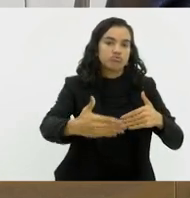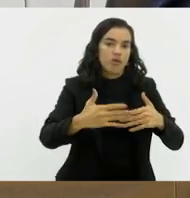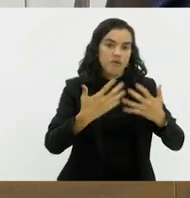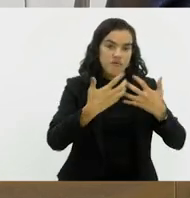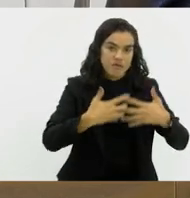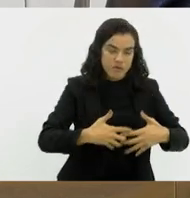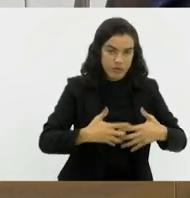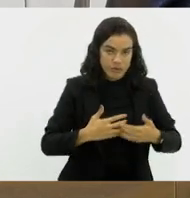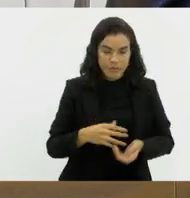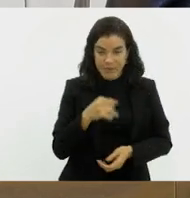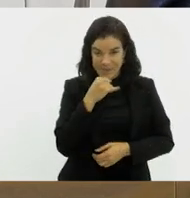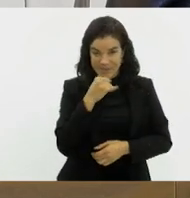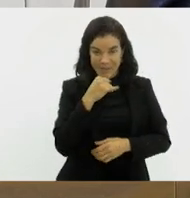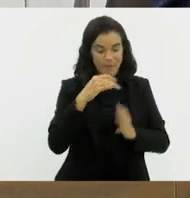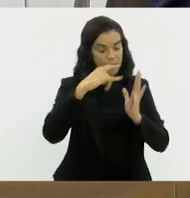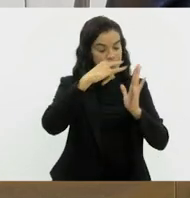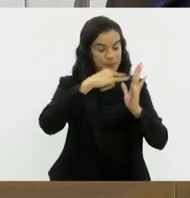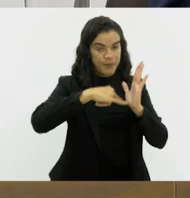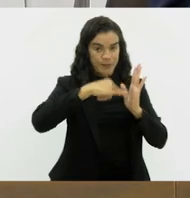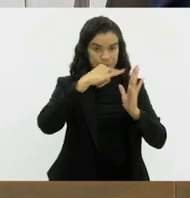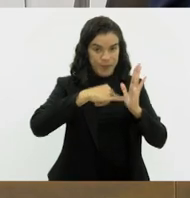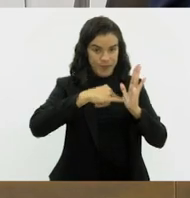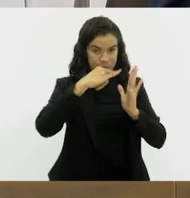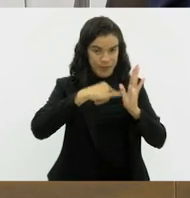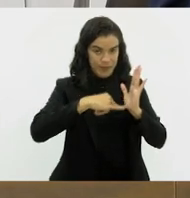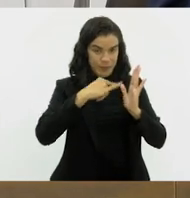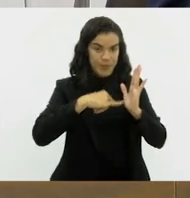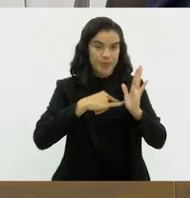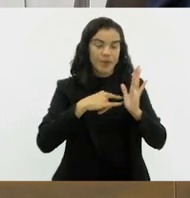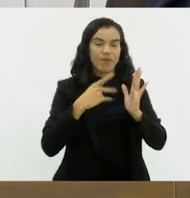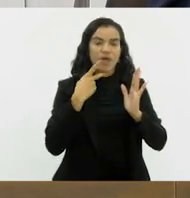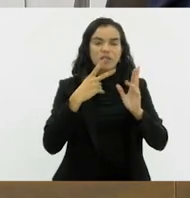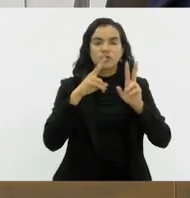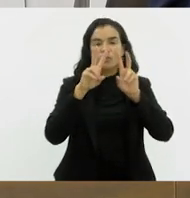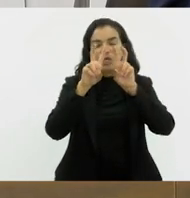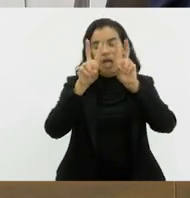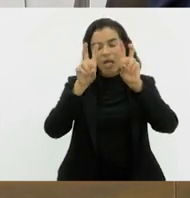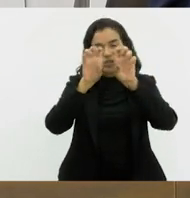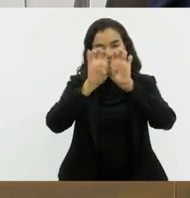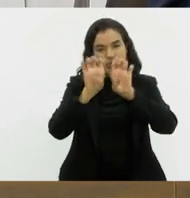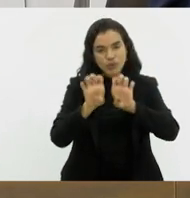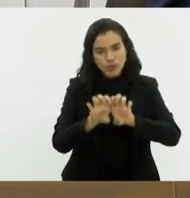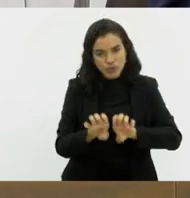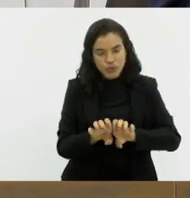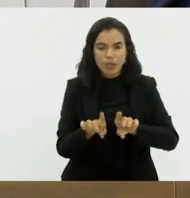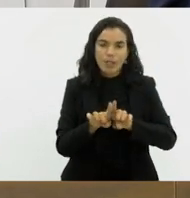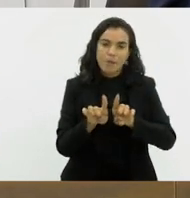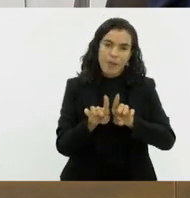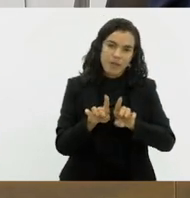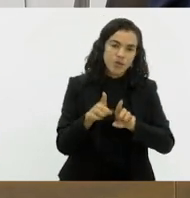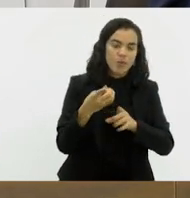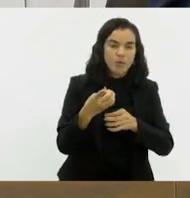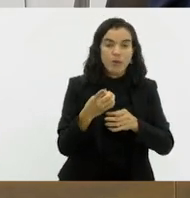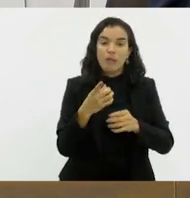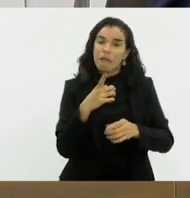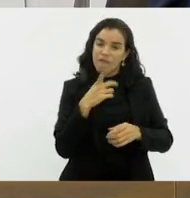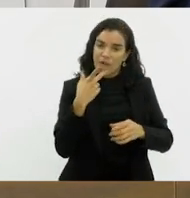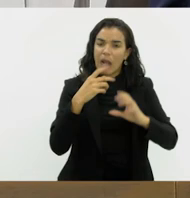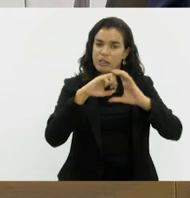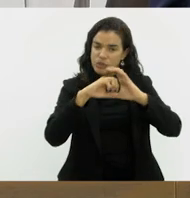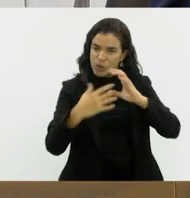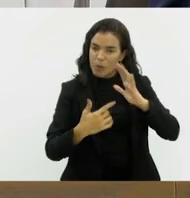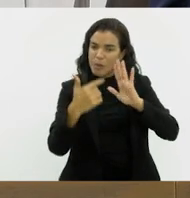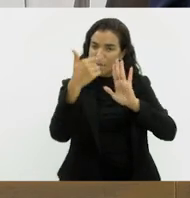No documento, por exemplo, né, assim, quando a gente trata aqui da estrutura e perfil, em alguns momentos fala assim, em critérios